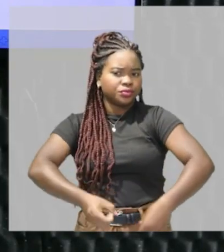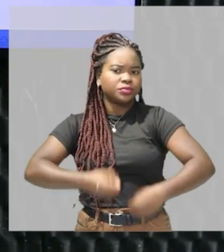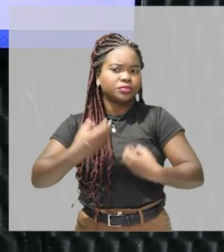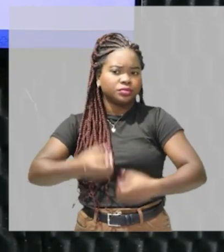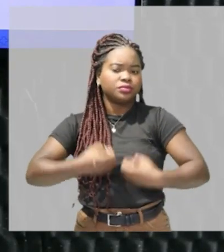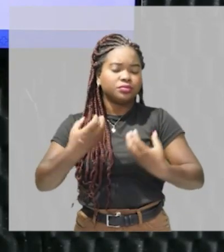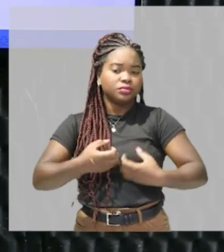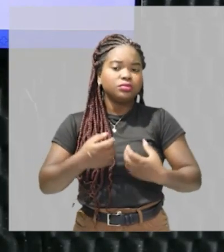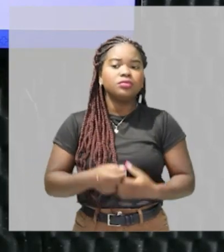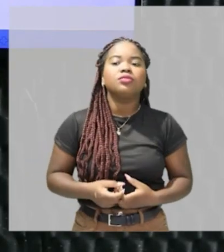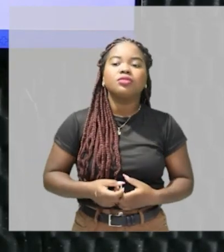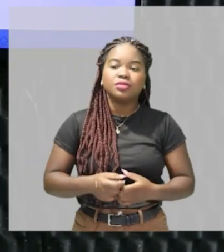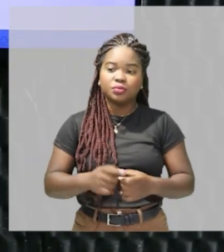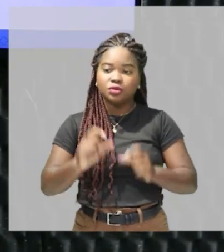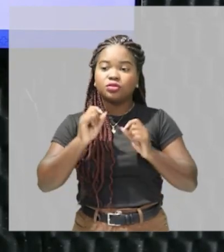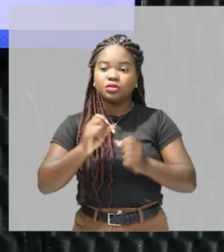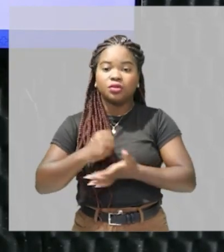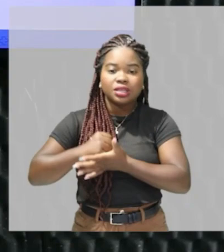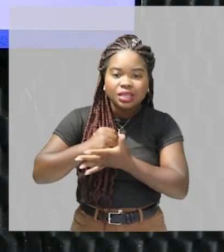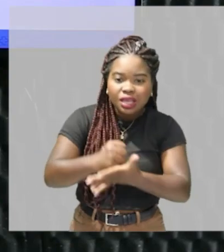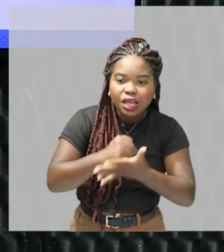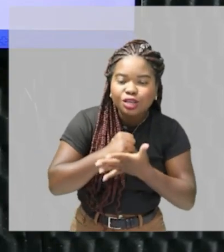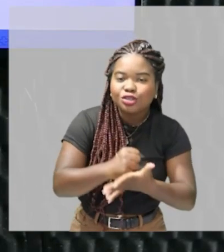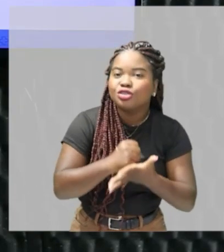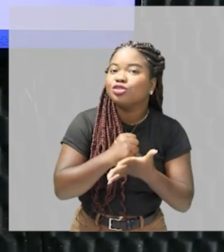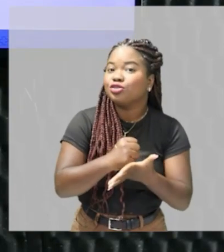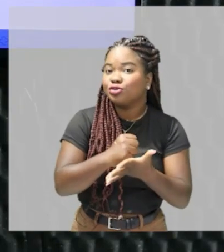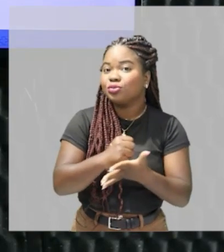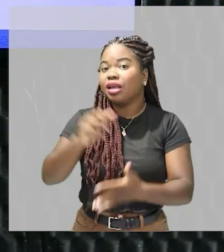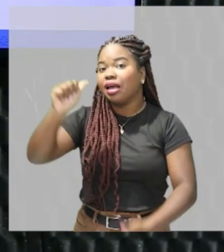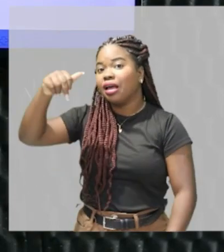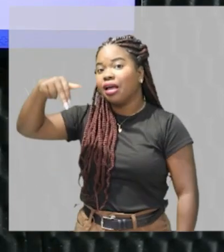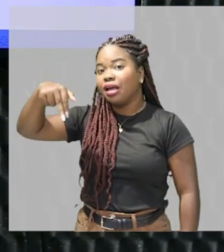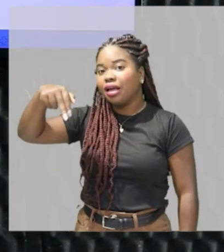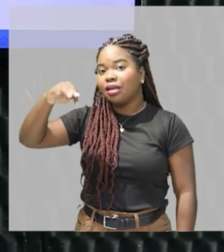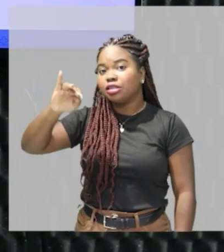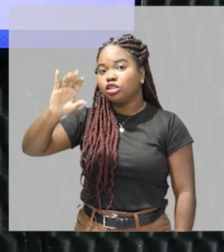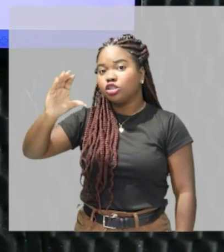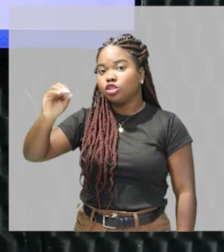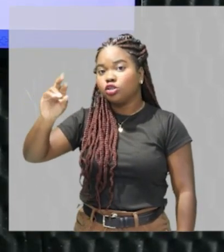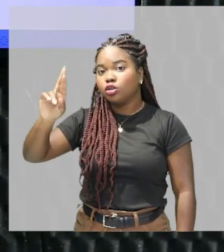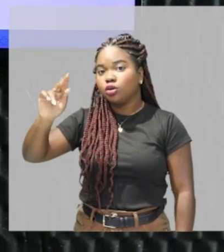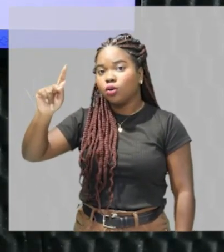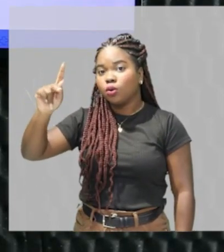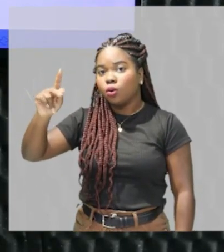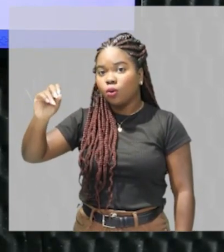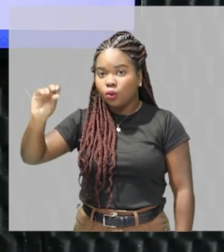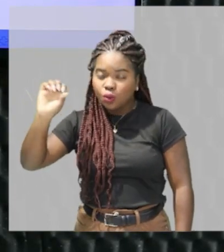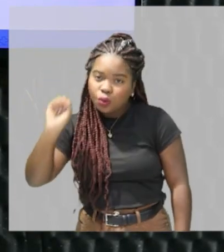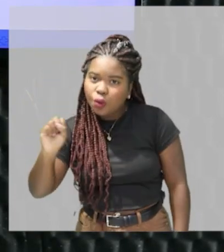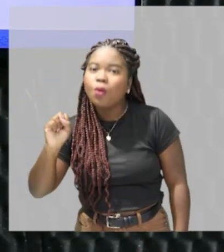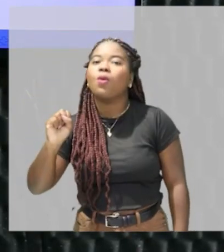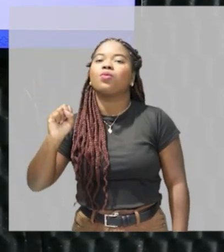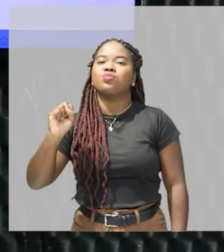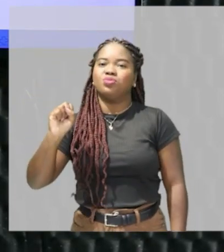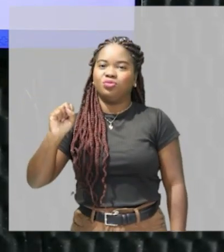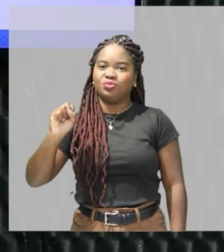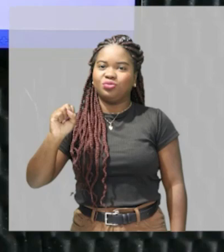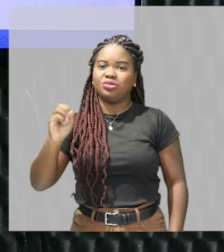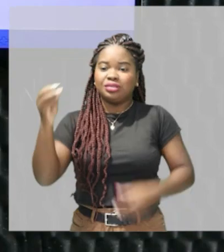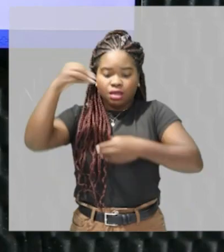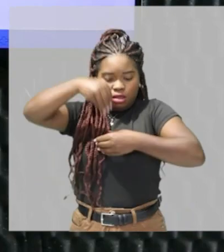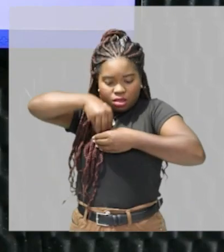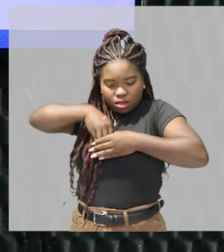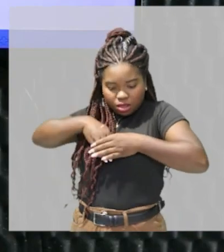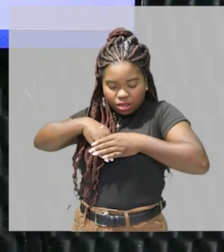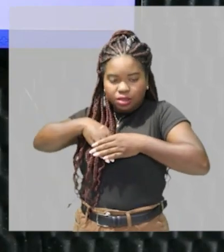produzir anticorpos, produzir no nosso corpo uma forma de combater, no caso, essa